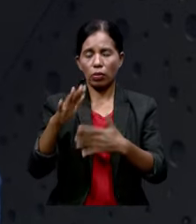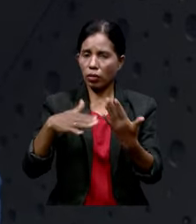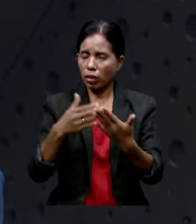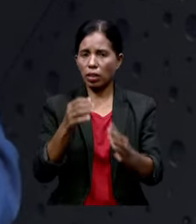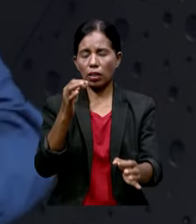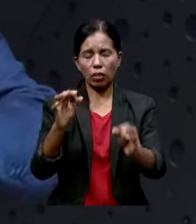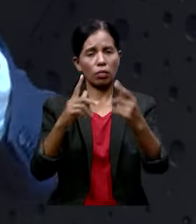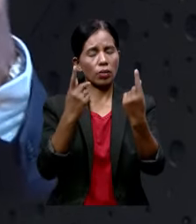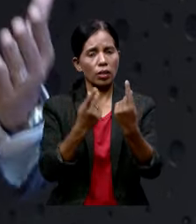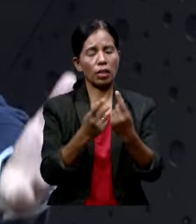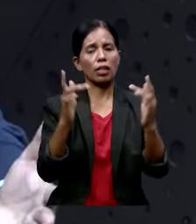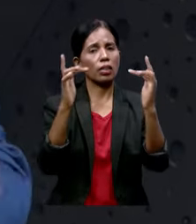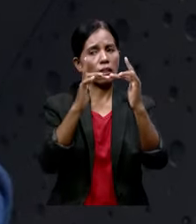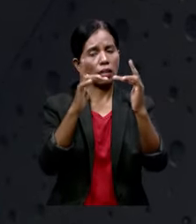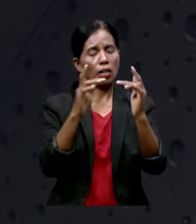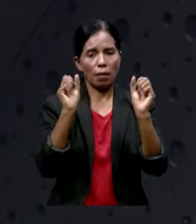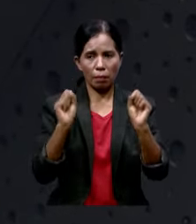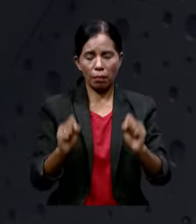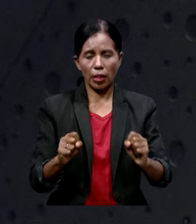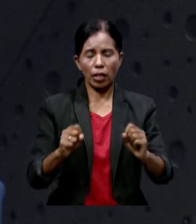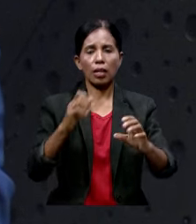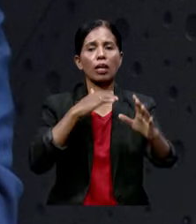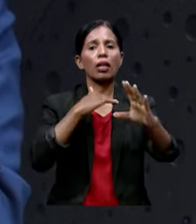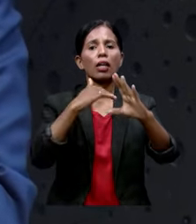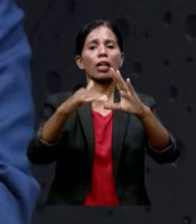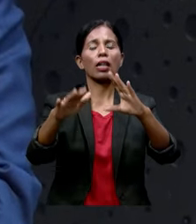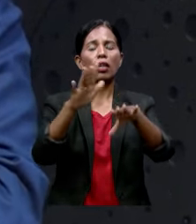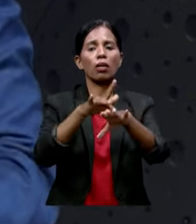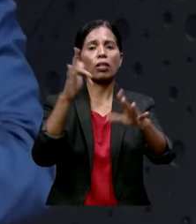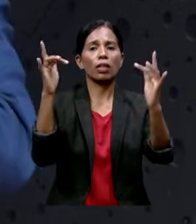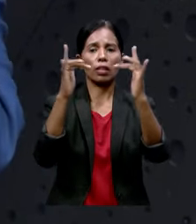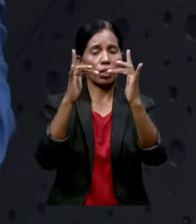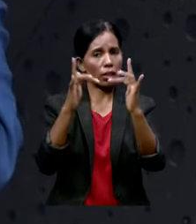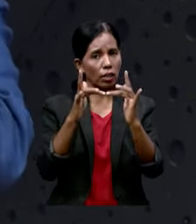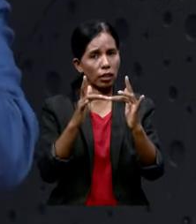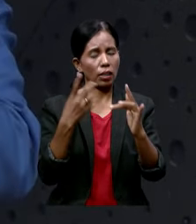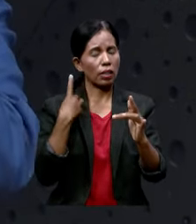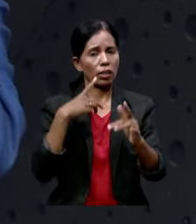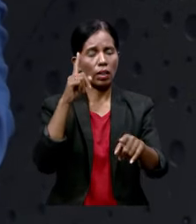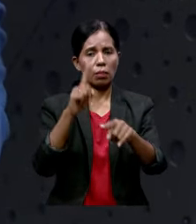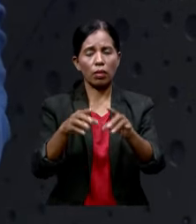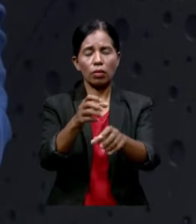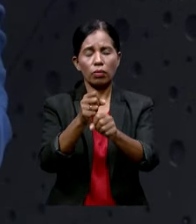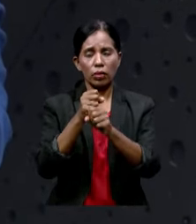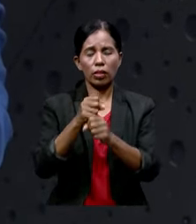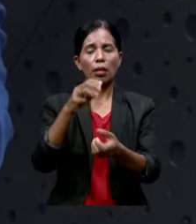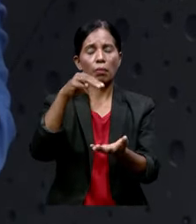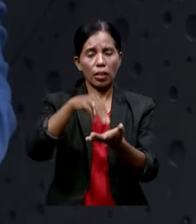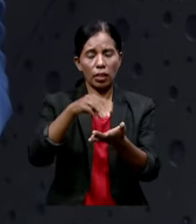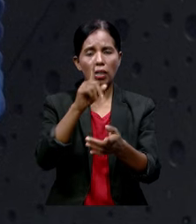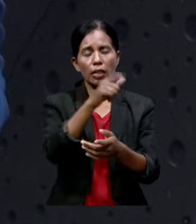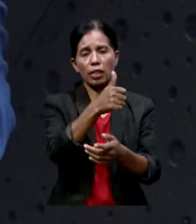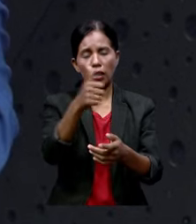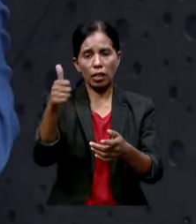sira na website bele halo koneksi bahanaba. Atunune italalika futi materi di dos empresa sira o